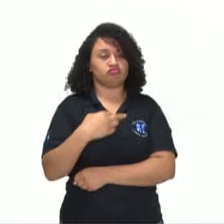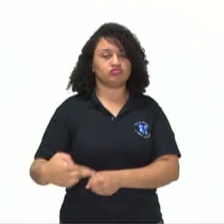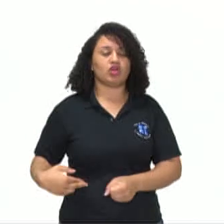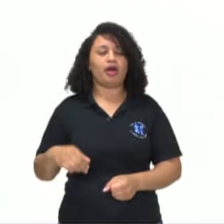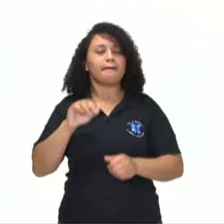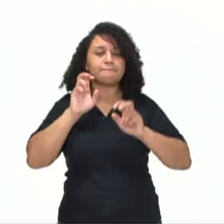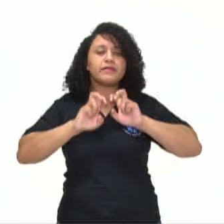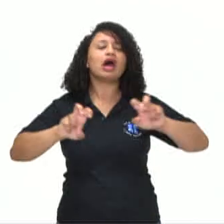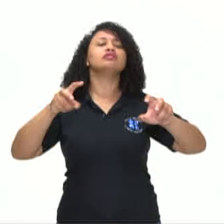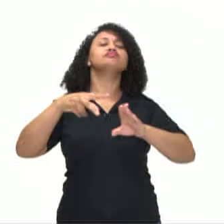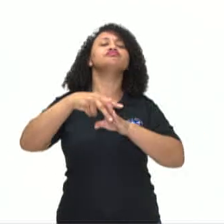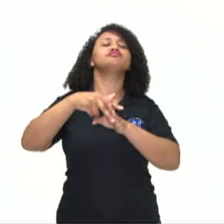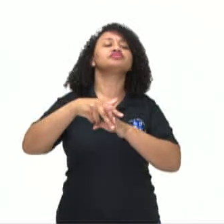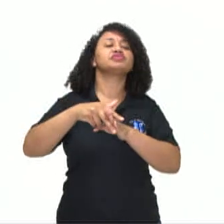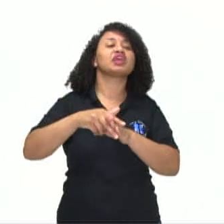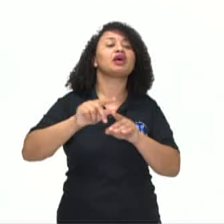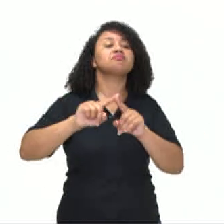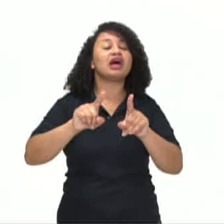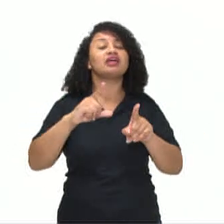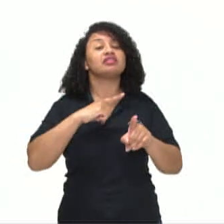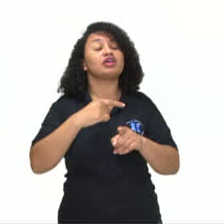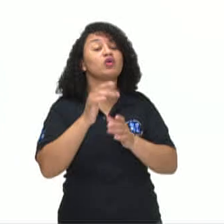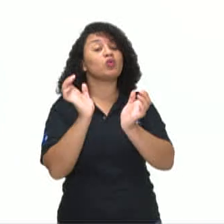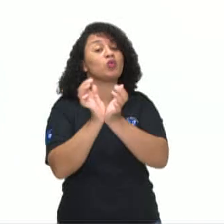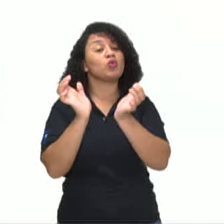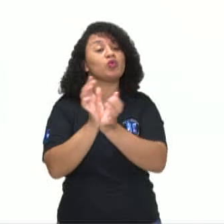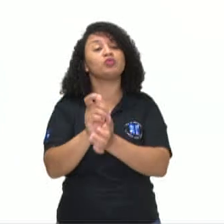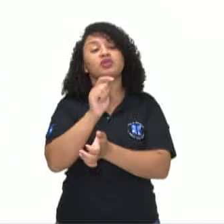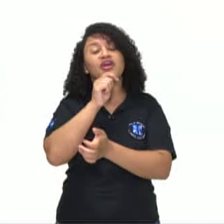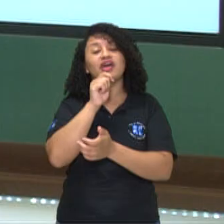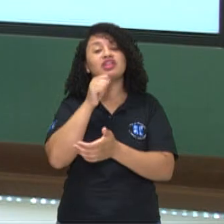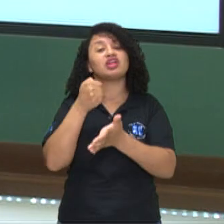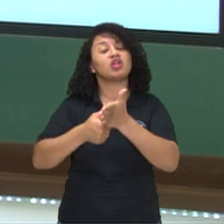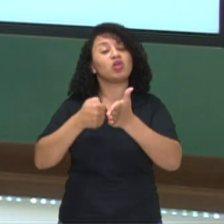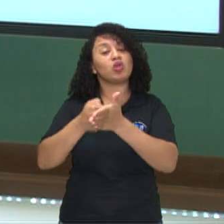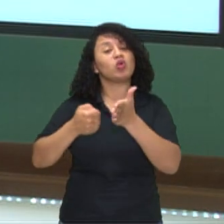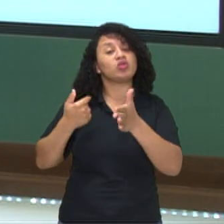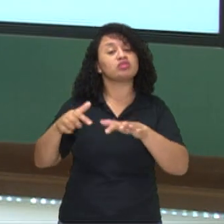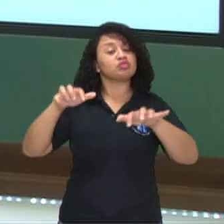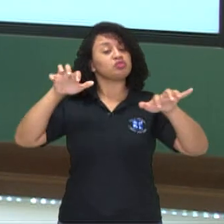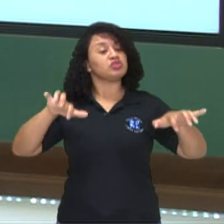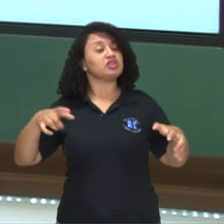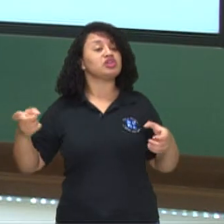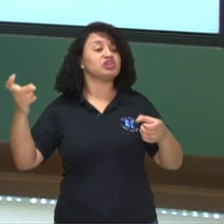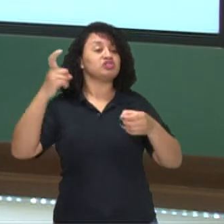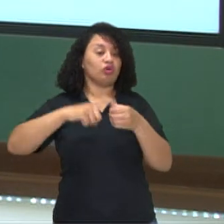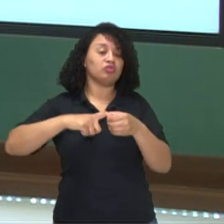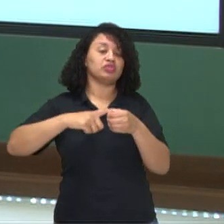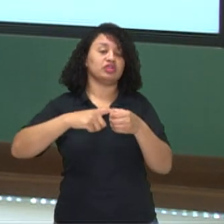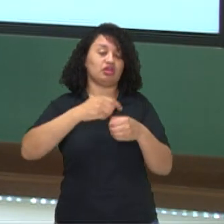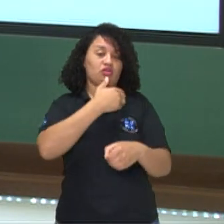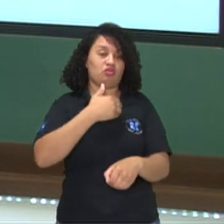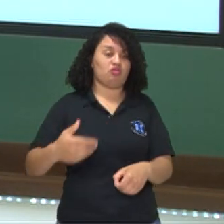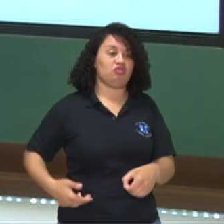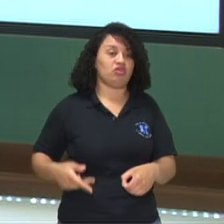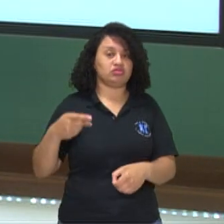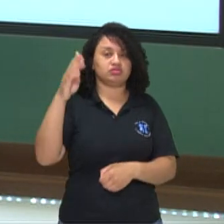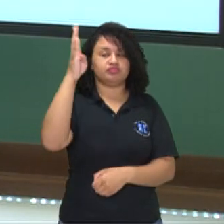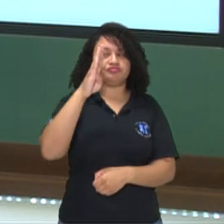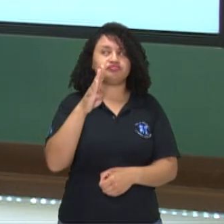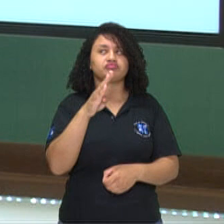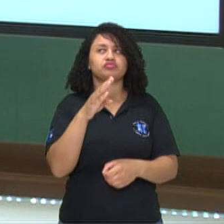monarquista que defende o retorno da monarquia como forma de governo no Brasil. Inclusive, nós tivemos um plebiscito